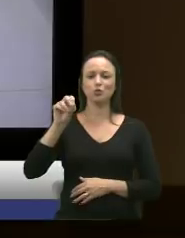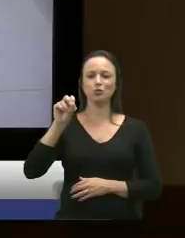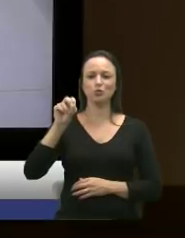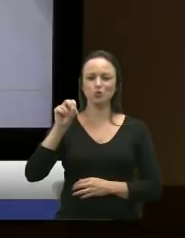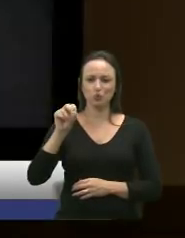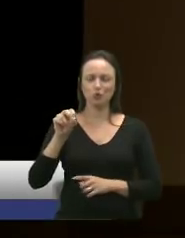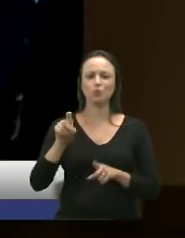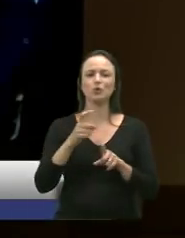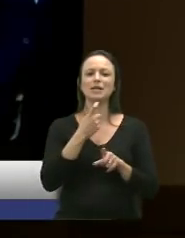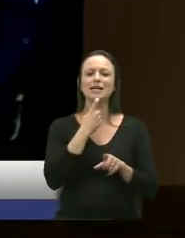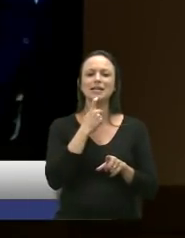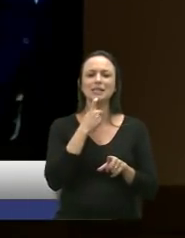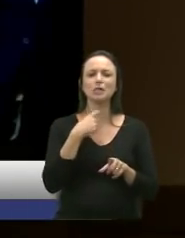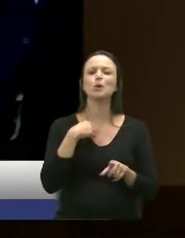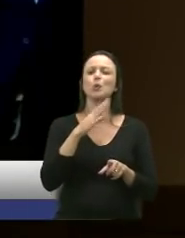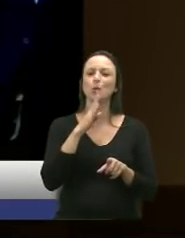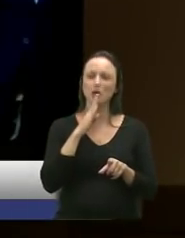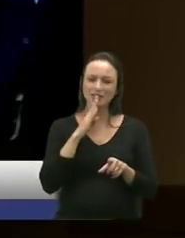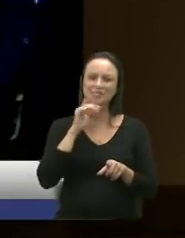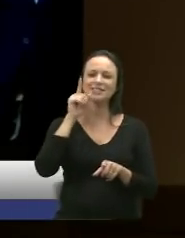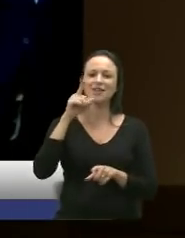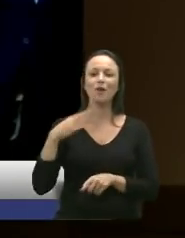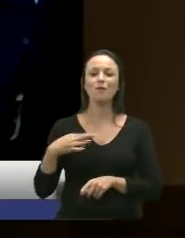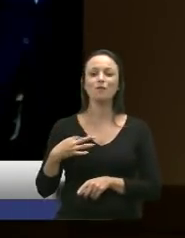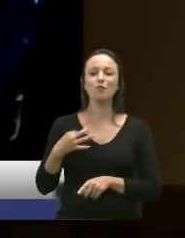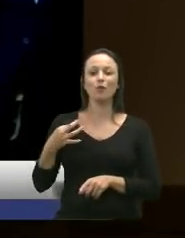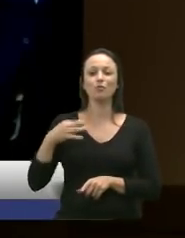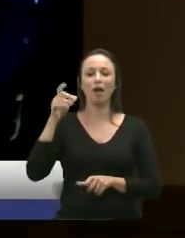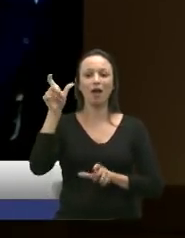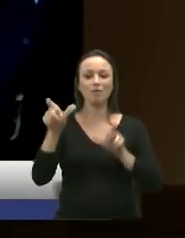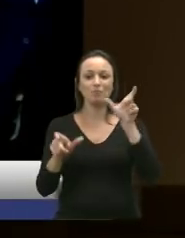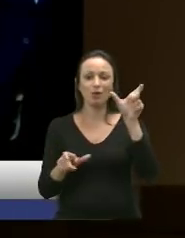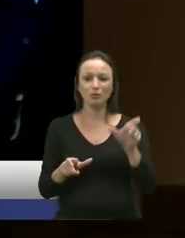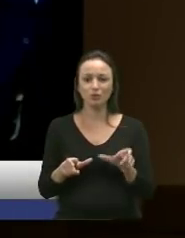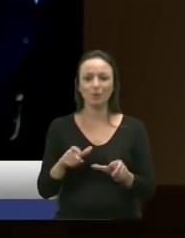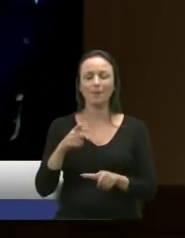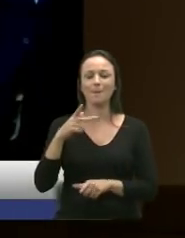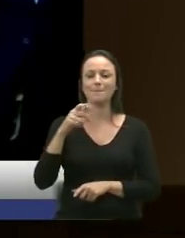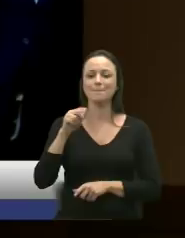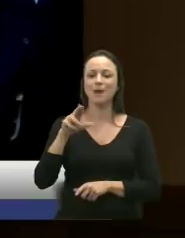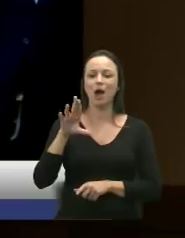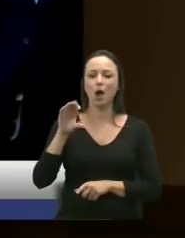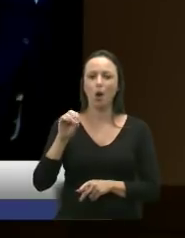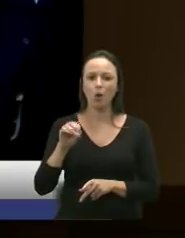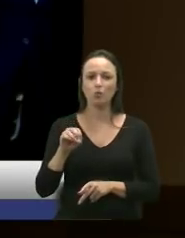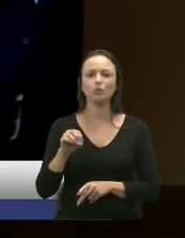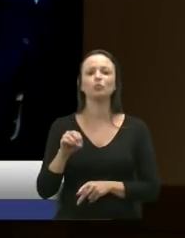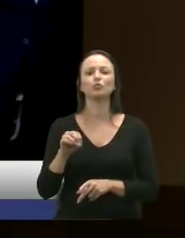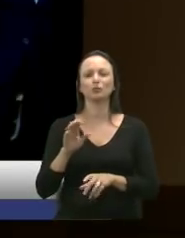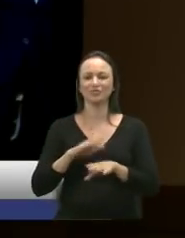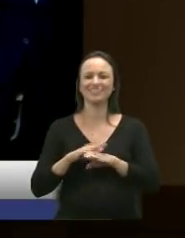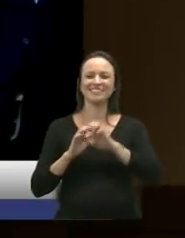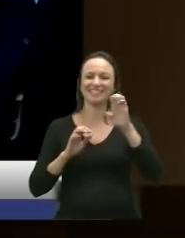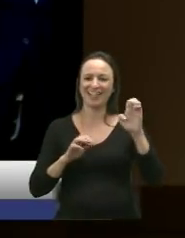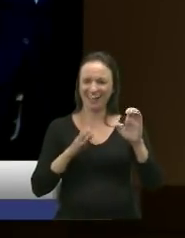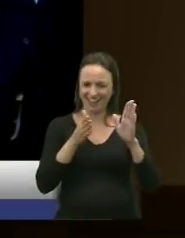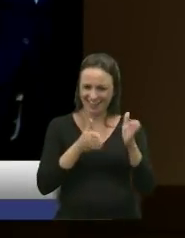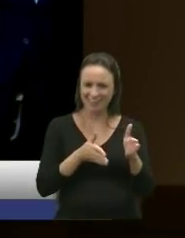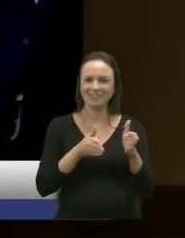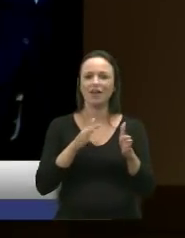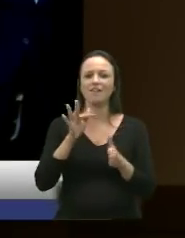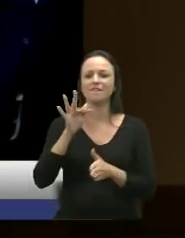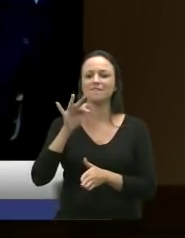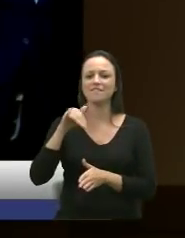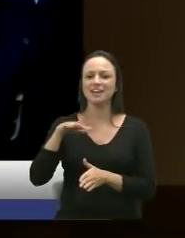então eu conheci voluntários lá. O seu Paulo de Barros Camargo, esse aí da esquerda. O seu